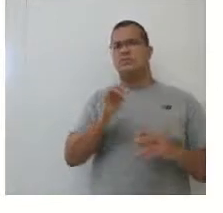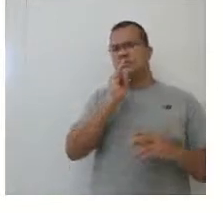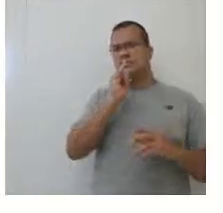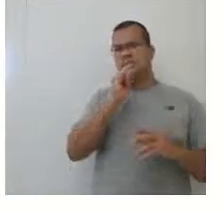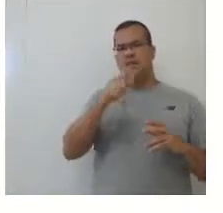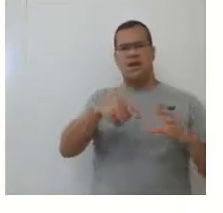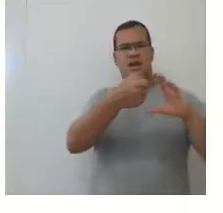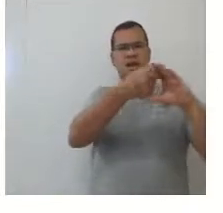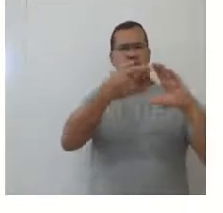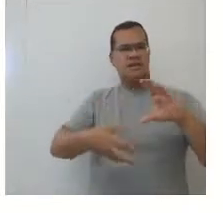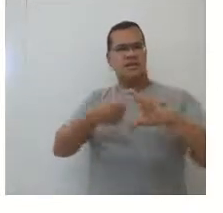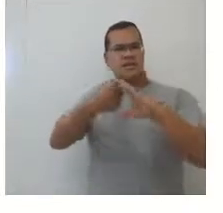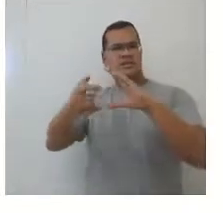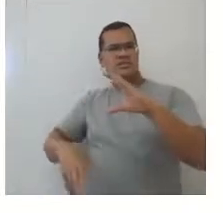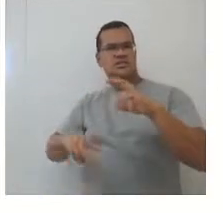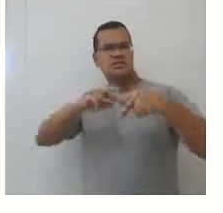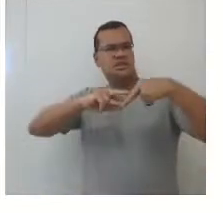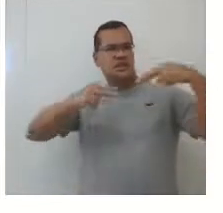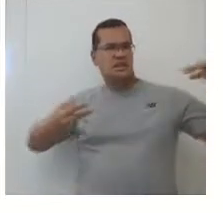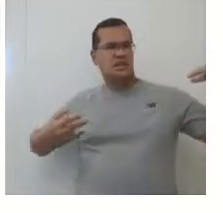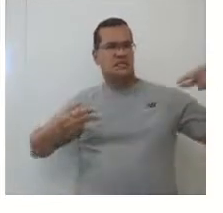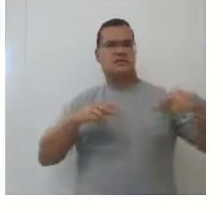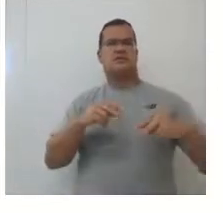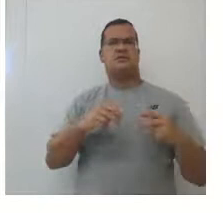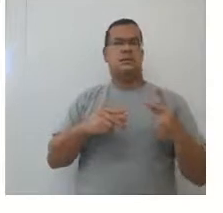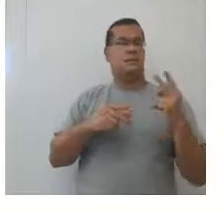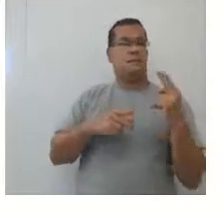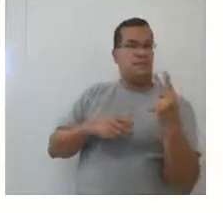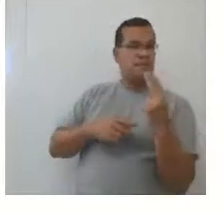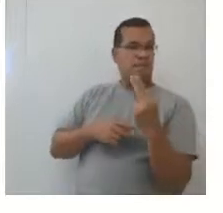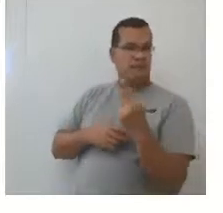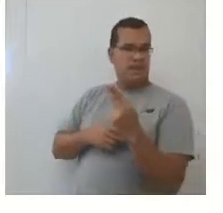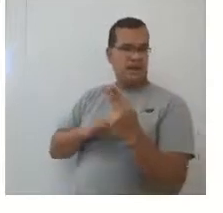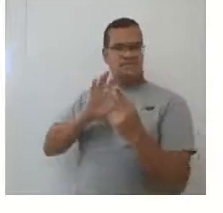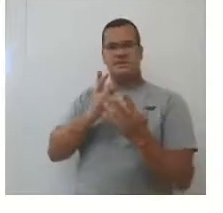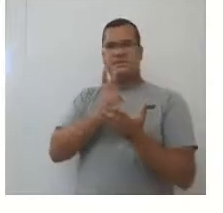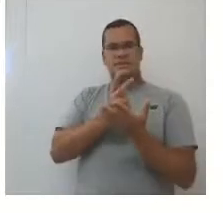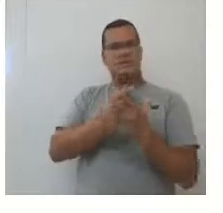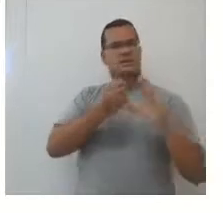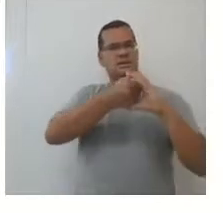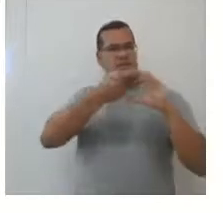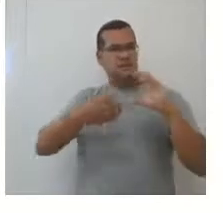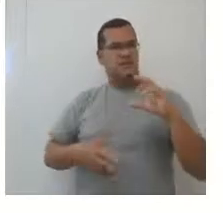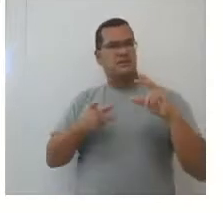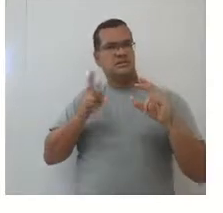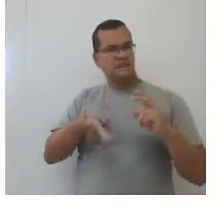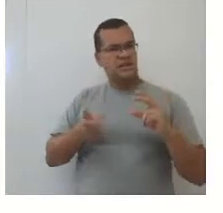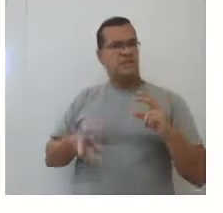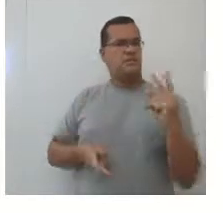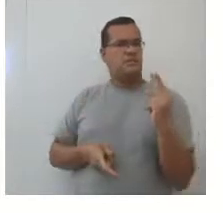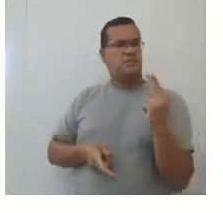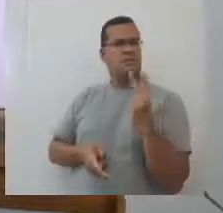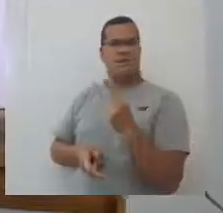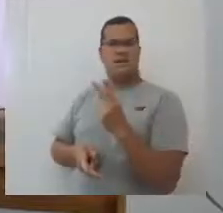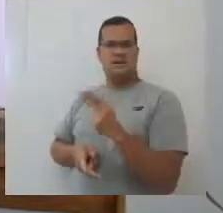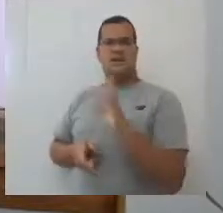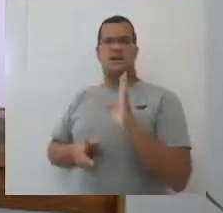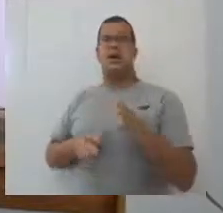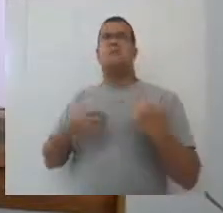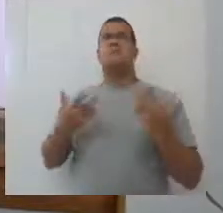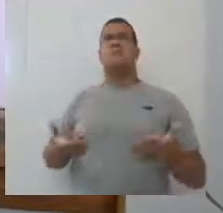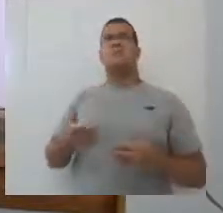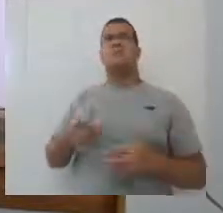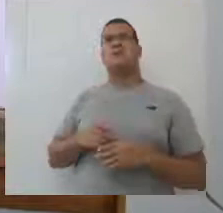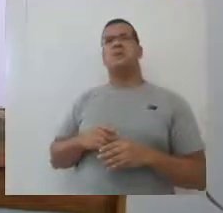toda característica genética ela sempre vai ser dada na forma de pares. Toda característica genética sempre vai ser dada na forma de pares. Ah, Andrei, por que tu falou